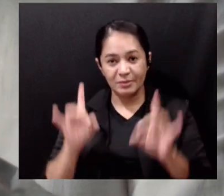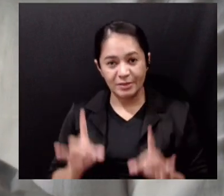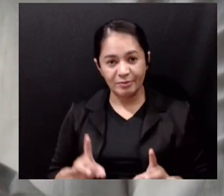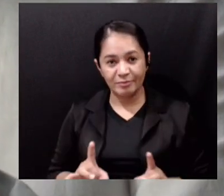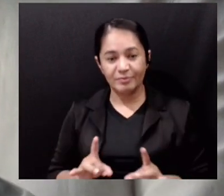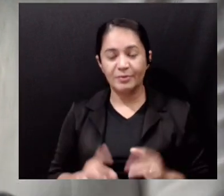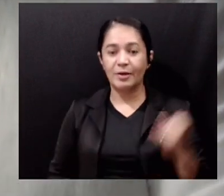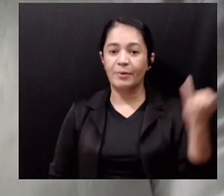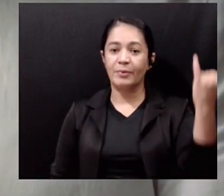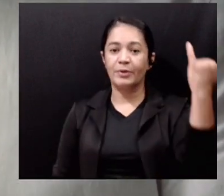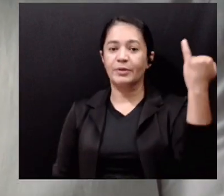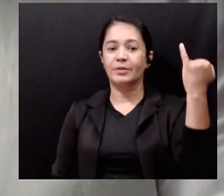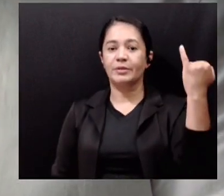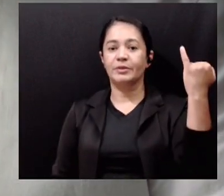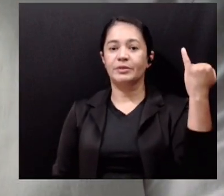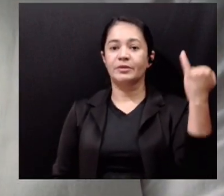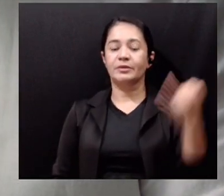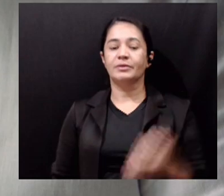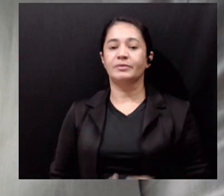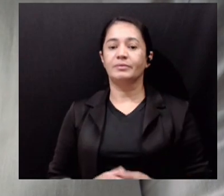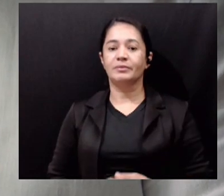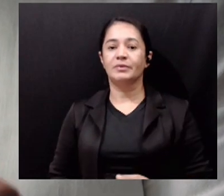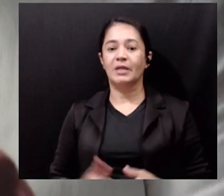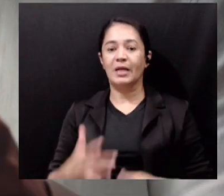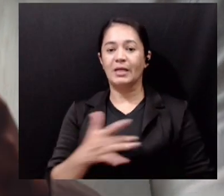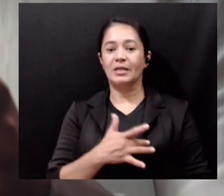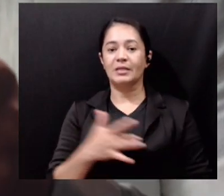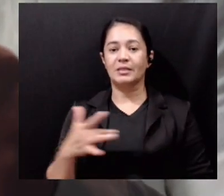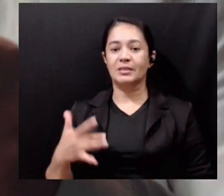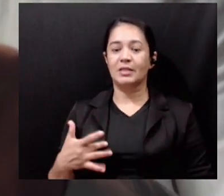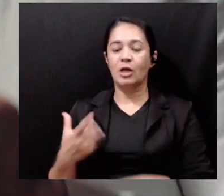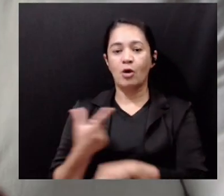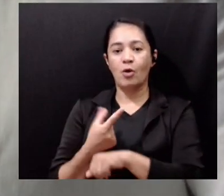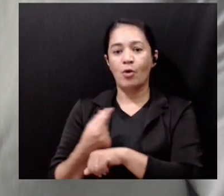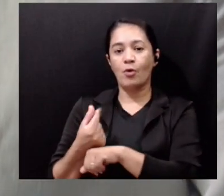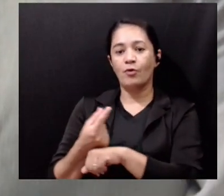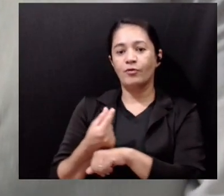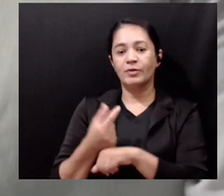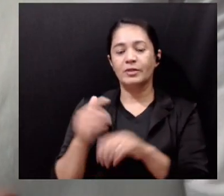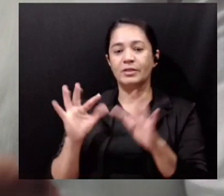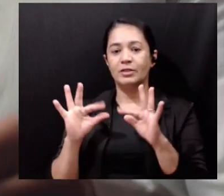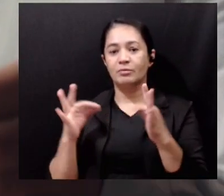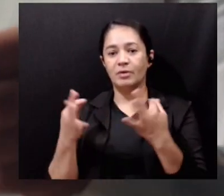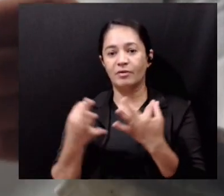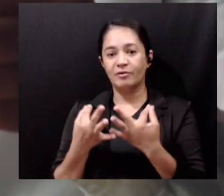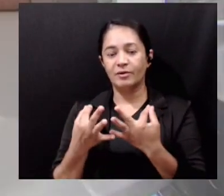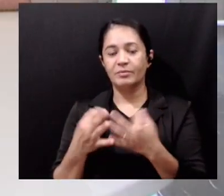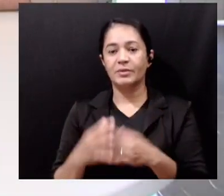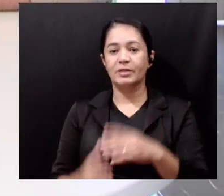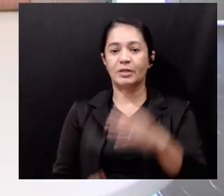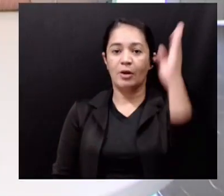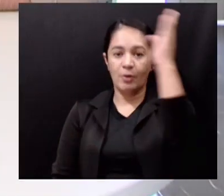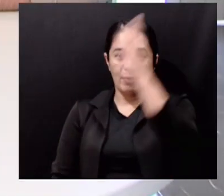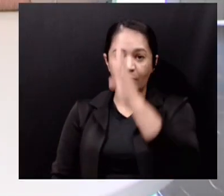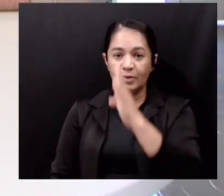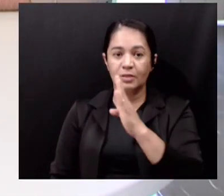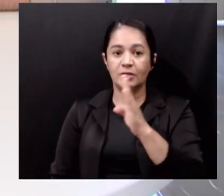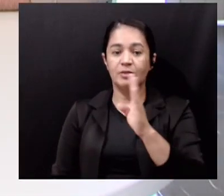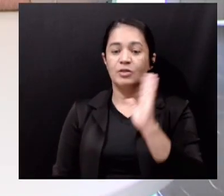para a saúde financeira de uma pessoa, de uma família. Brasil, como eu disse no início, é um país que